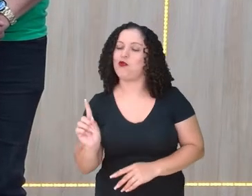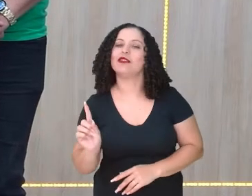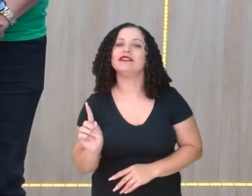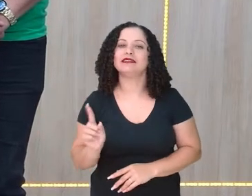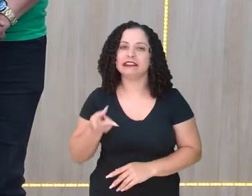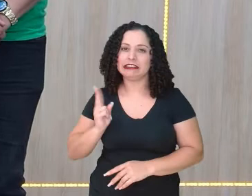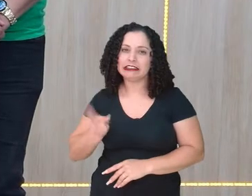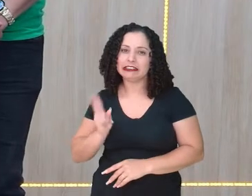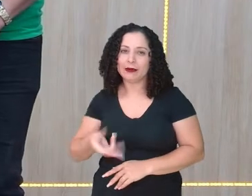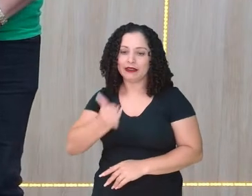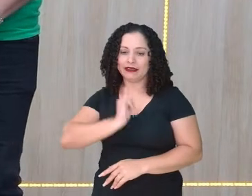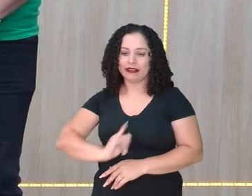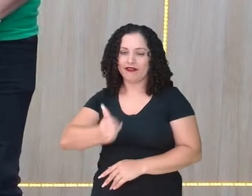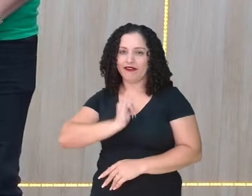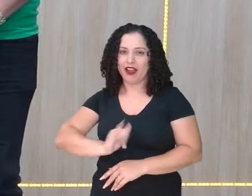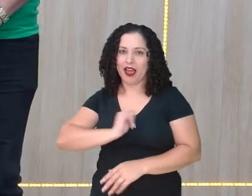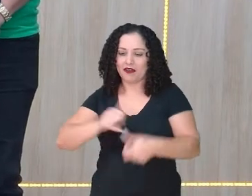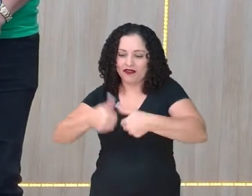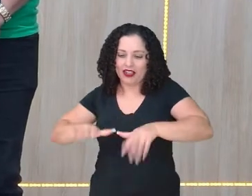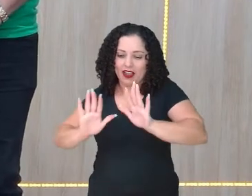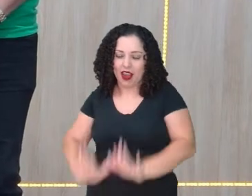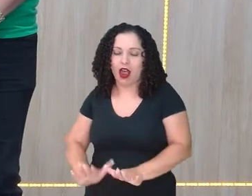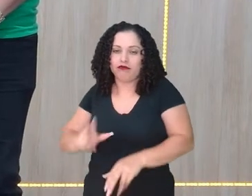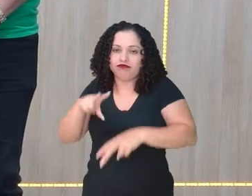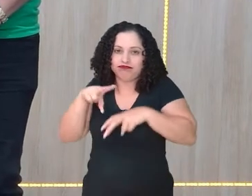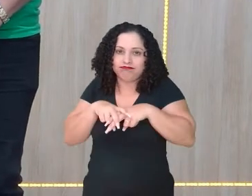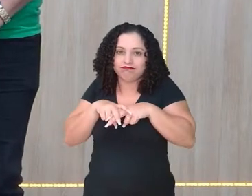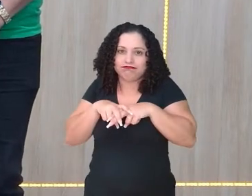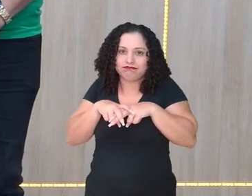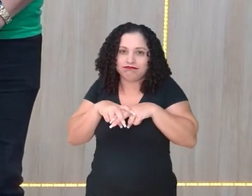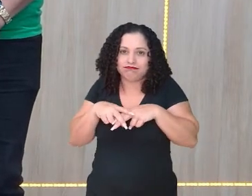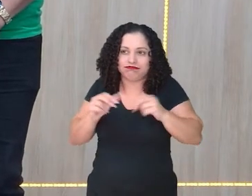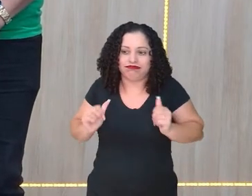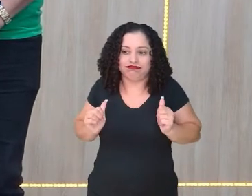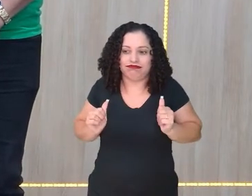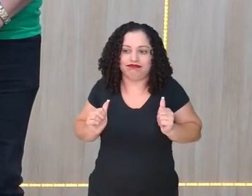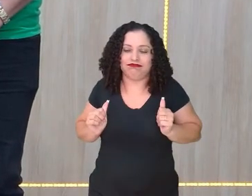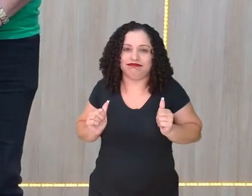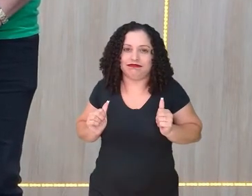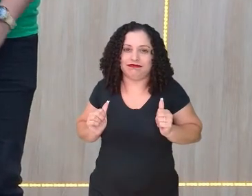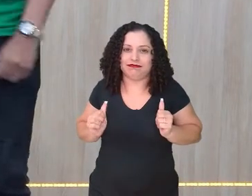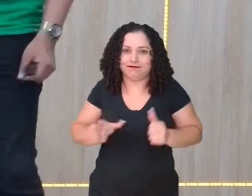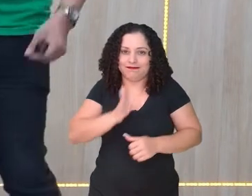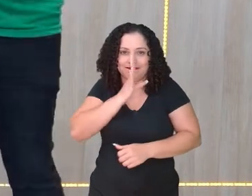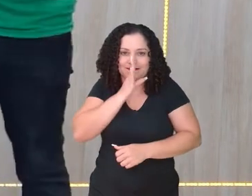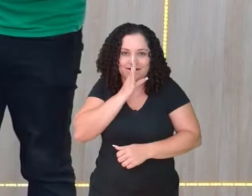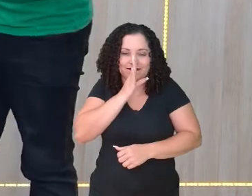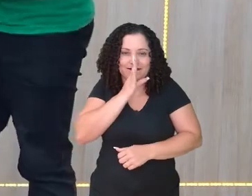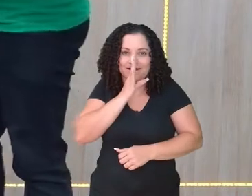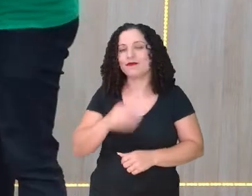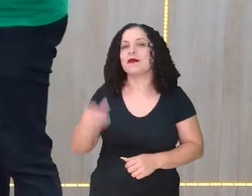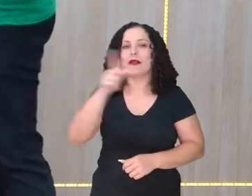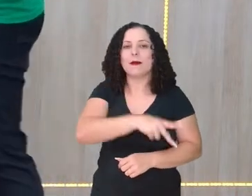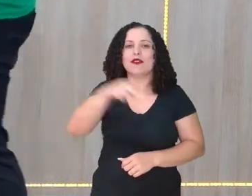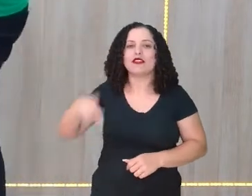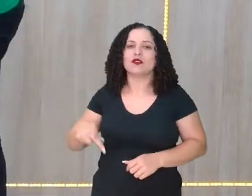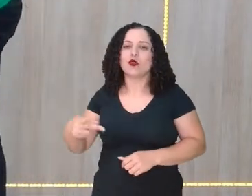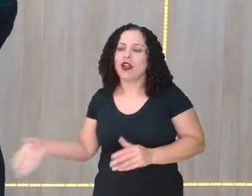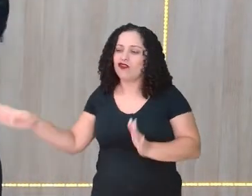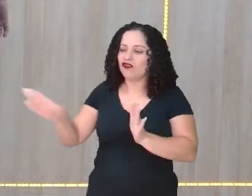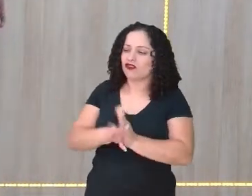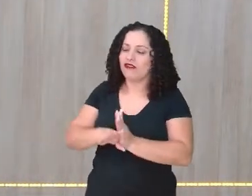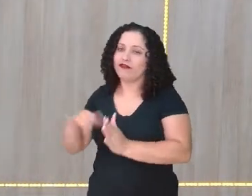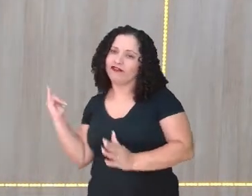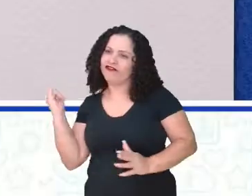vai, toca o intervalo, você não sai, fica lá quietinho na sua, parece que não quer incomodar. Aí a tia chega e fala assim, ó,